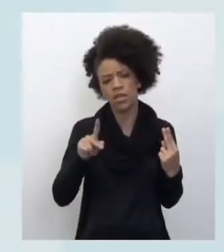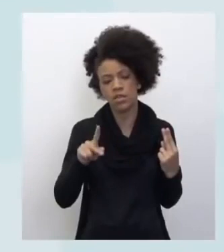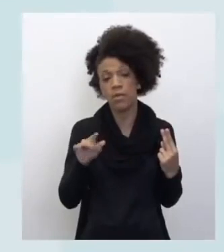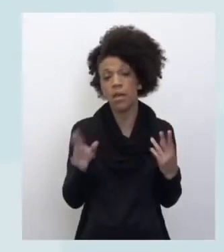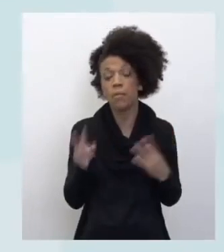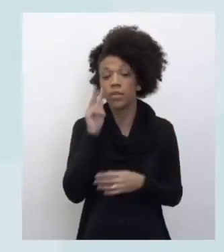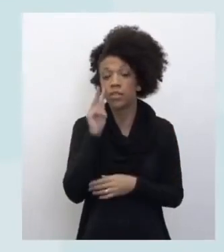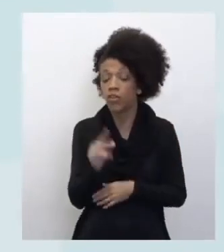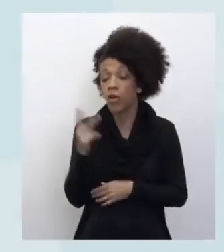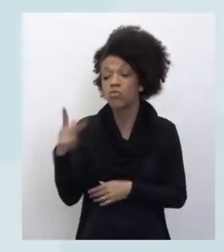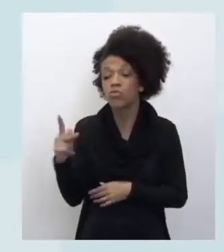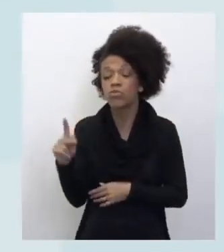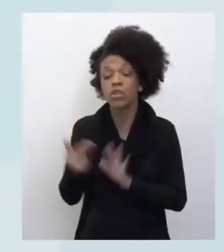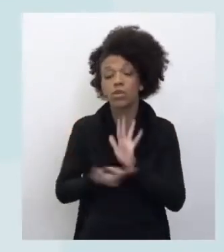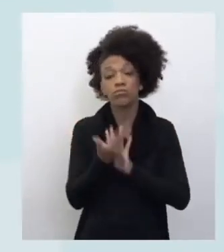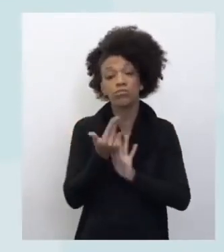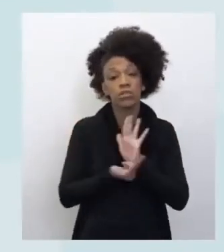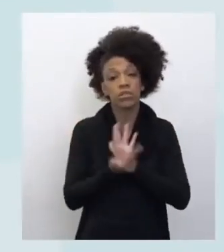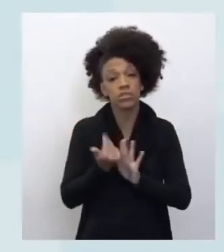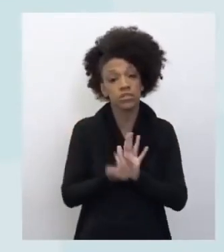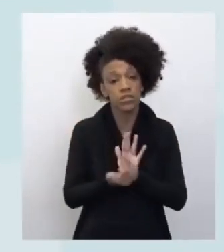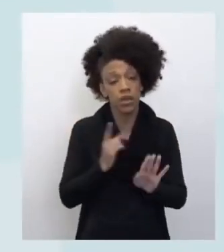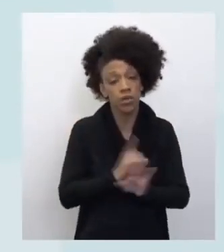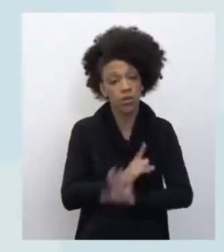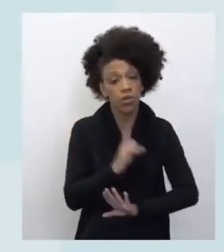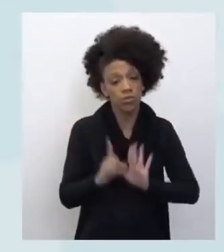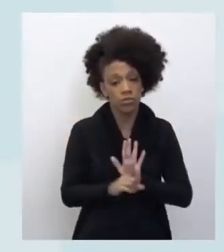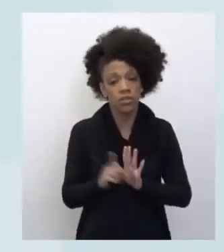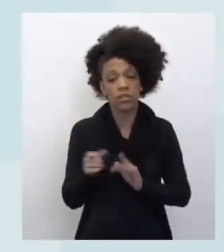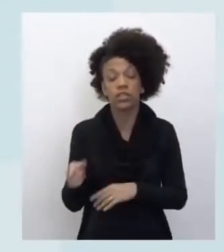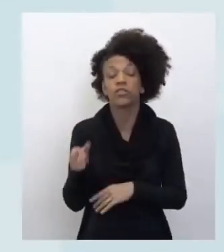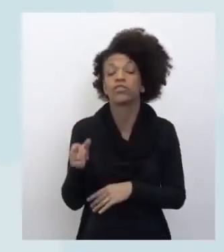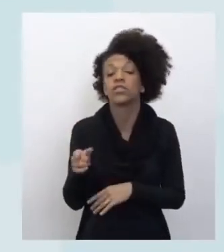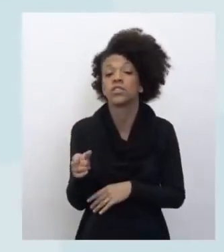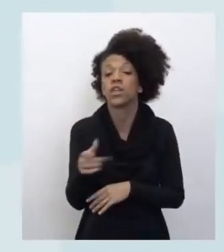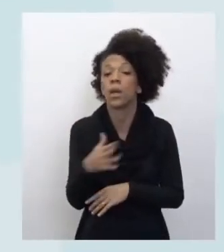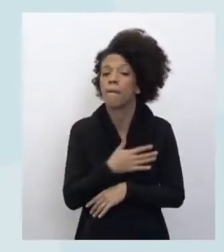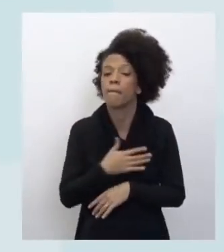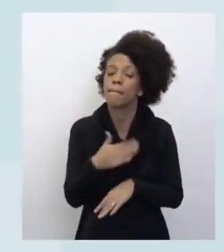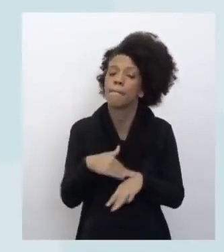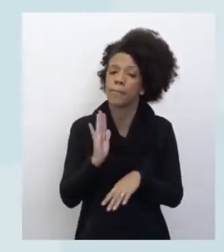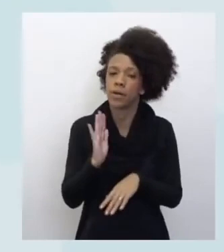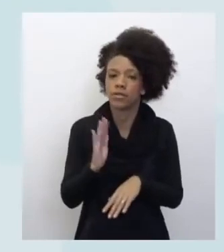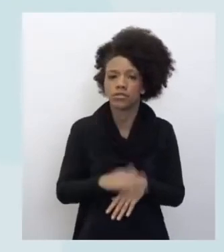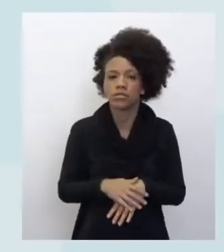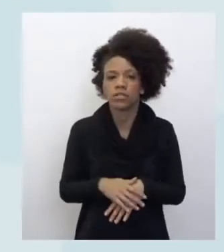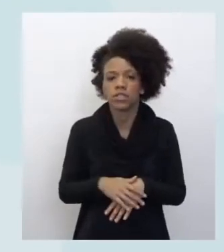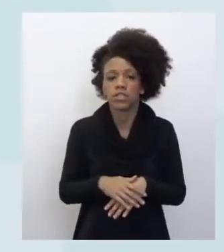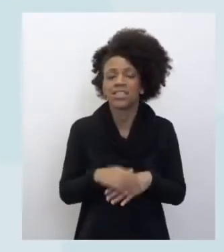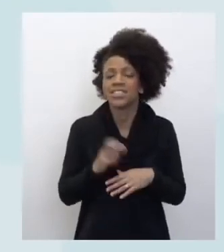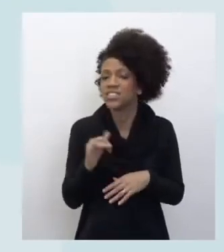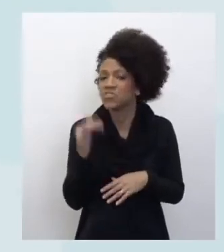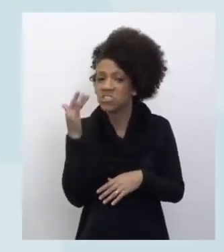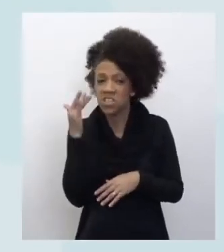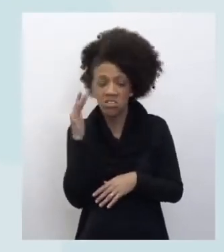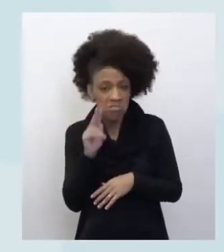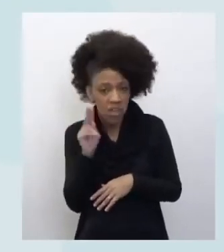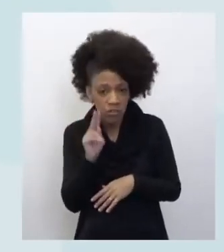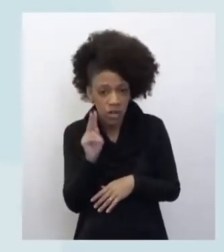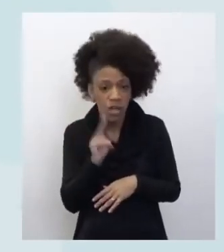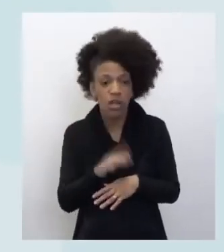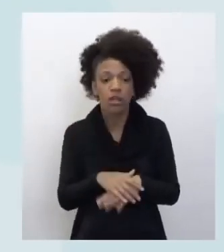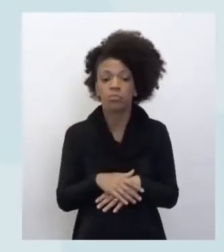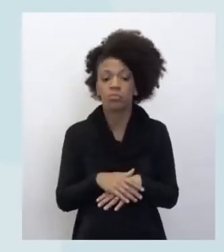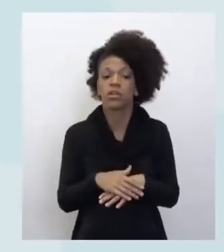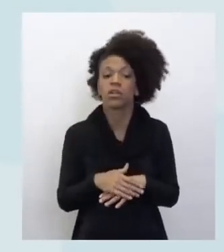ver o seu desenho com o personagem da Comédia dell'arte que você mais gostou. Se você não lembra do personagem, aí tá na hora da